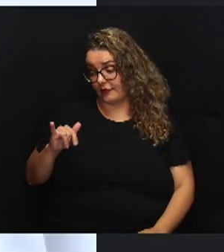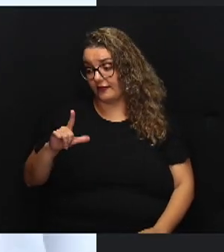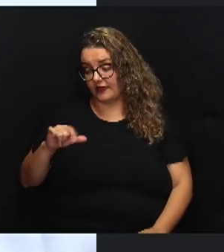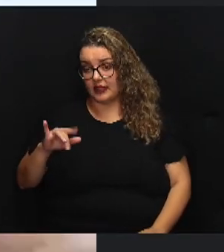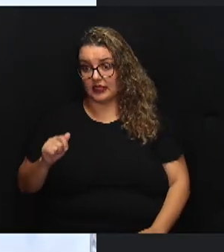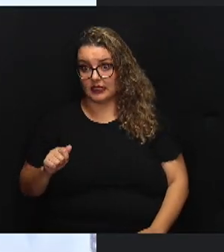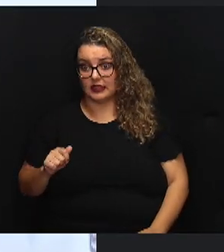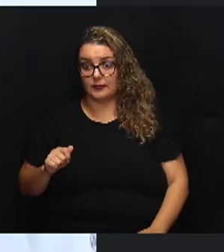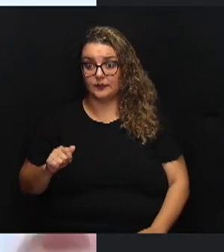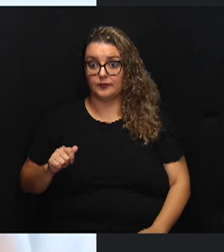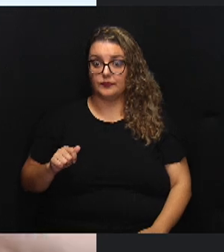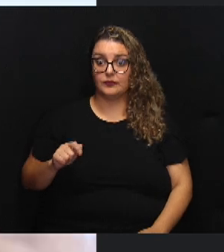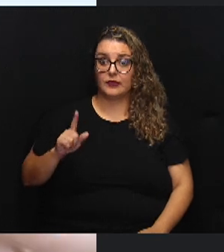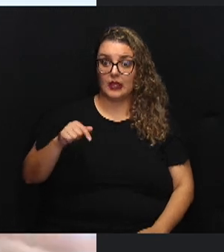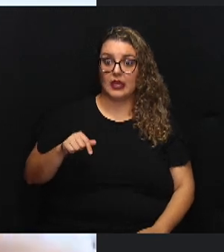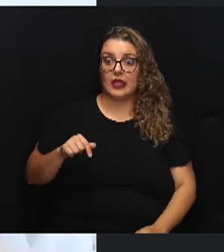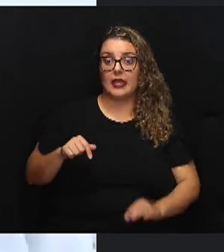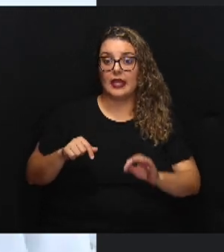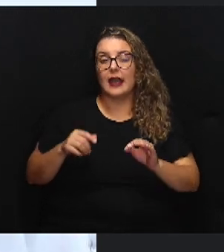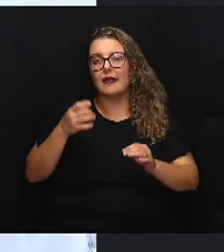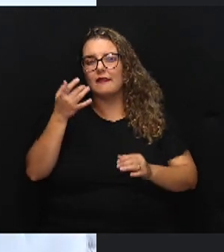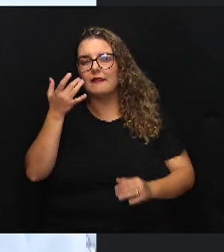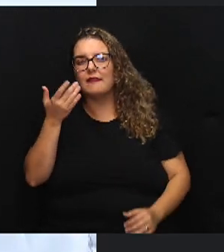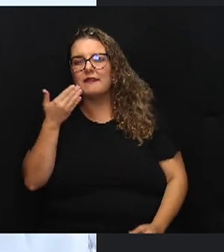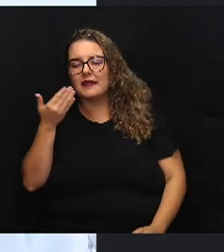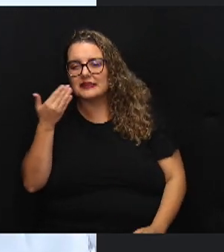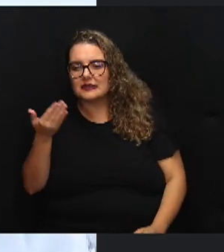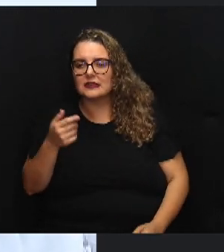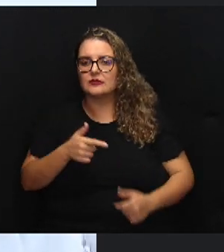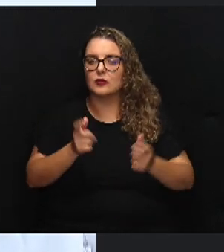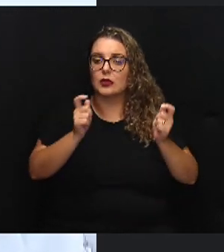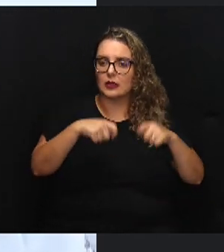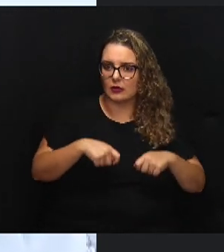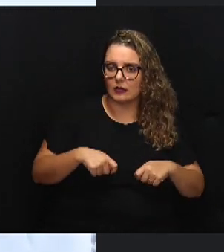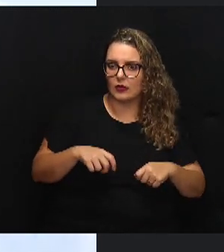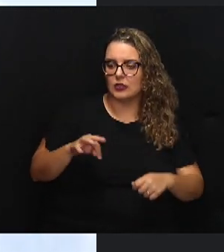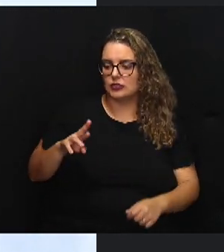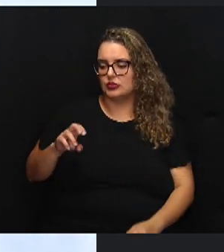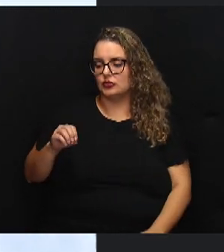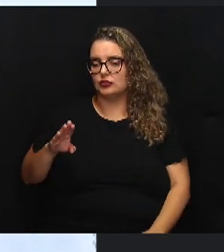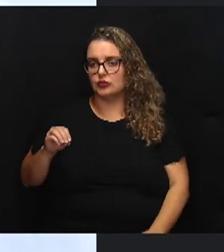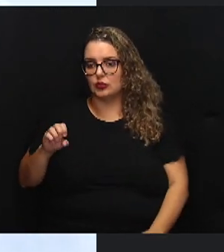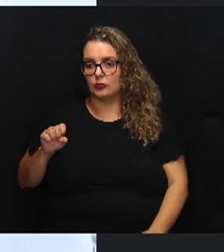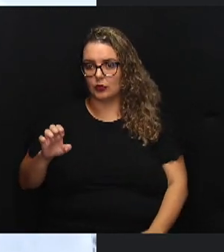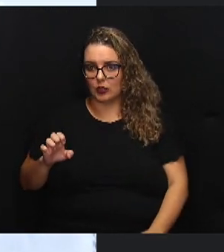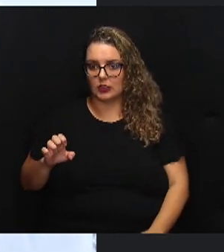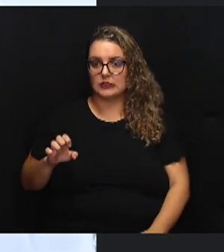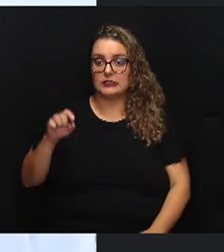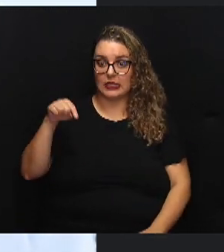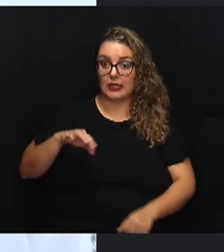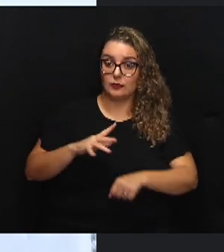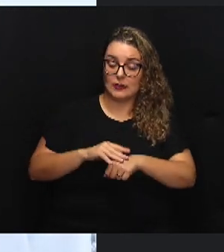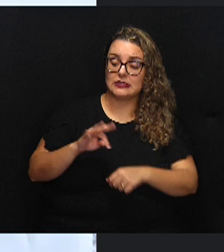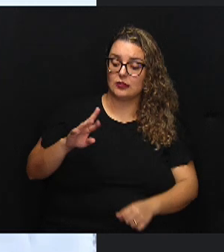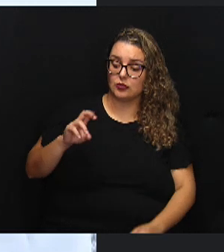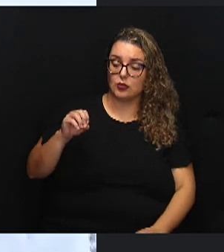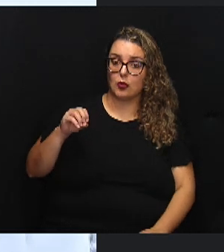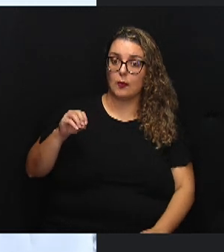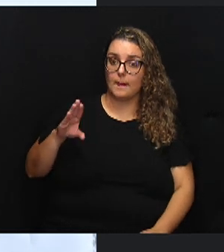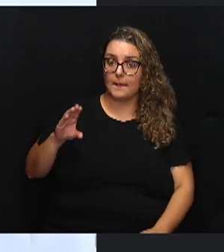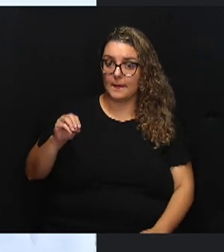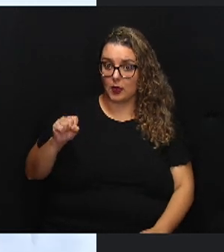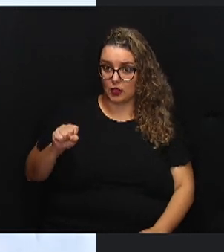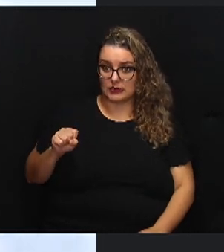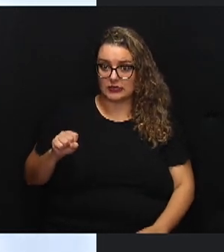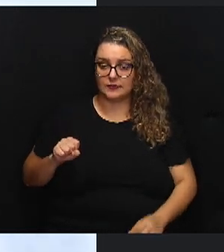a trombofilia é a tendência, a facilidade, a maior capacidade de trombose. A trombose mesmo, ela é um entupimento